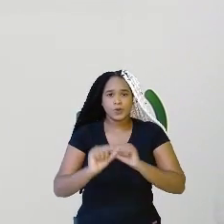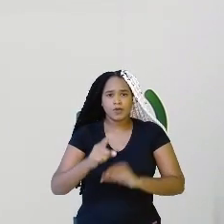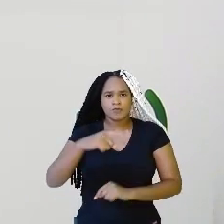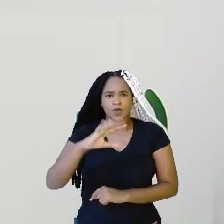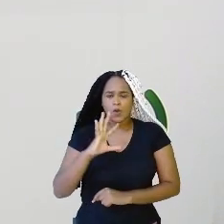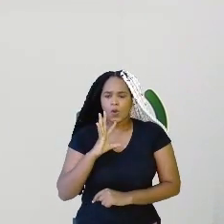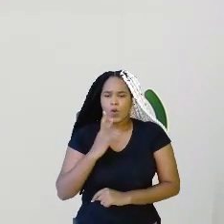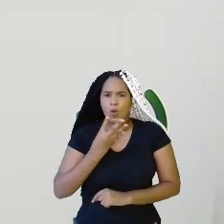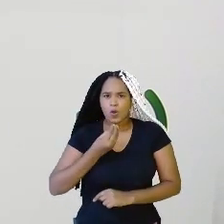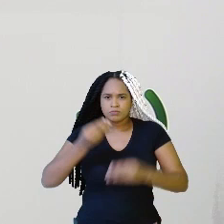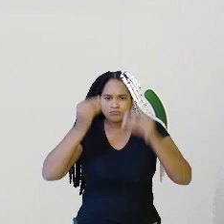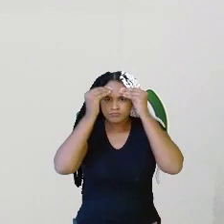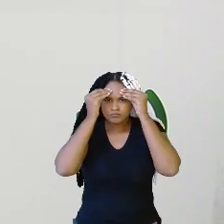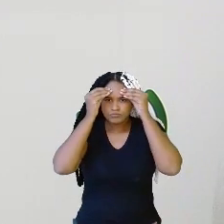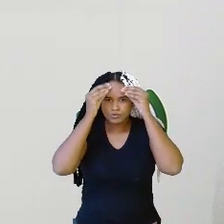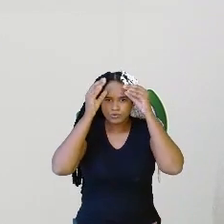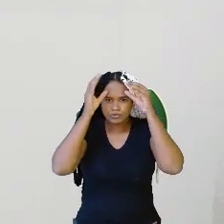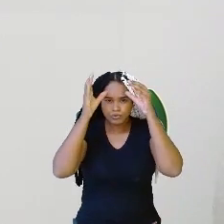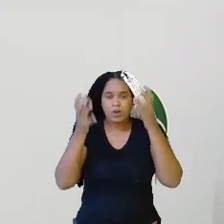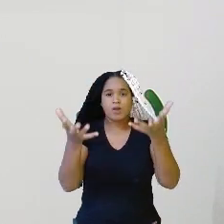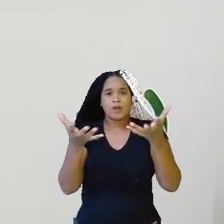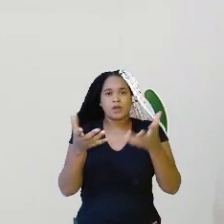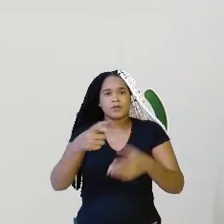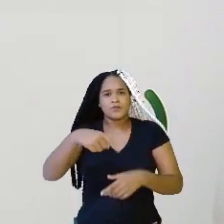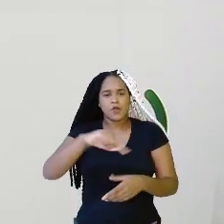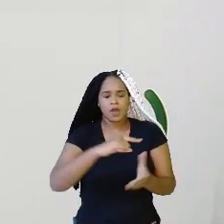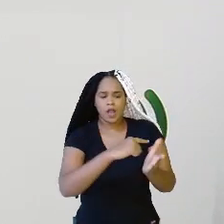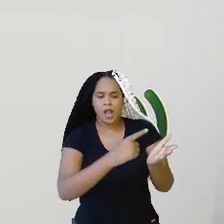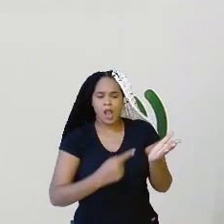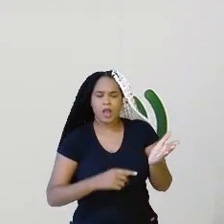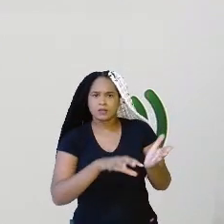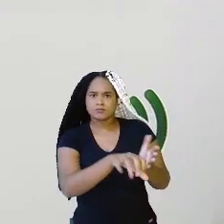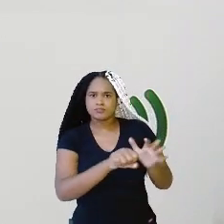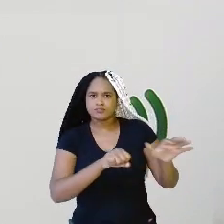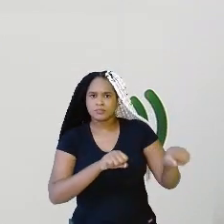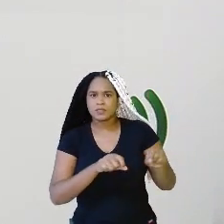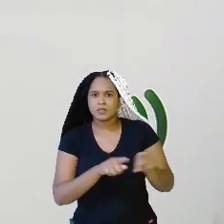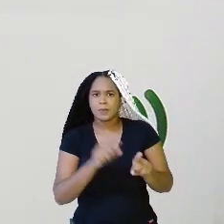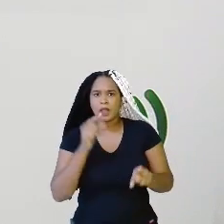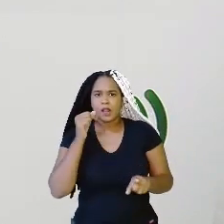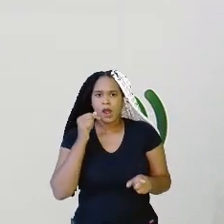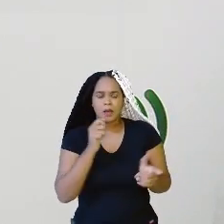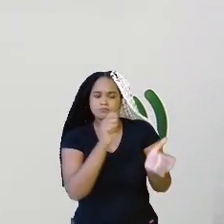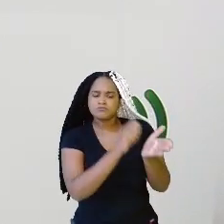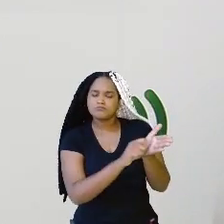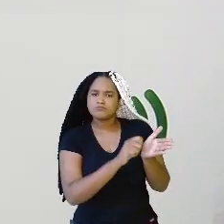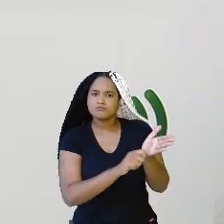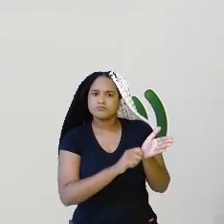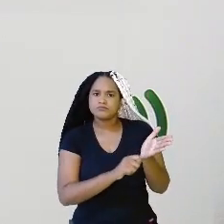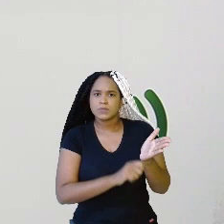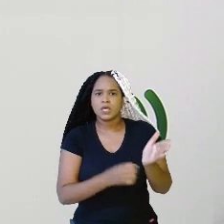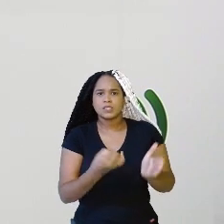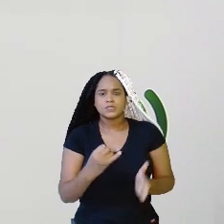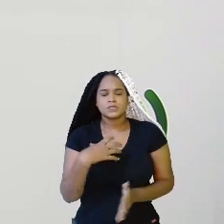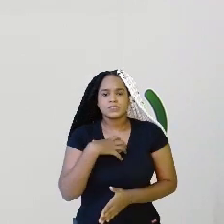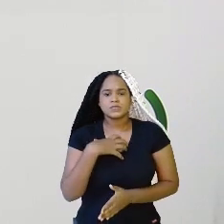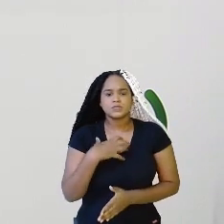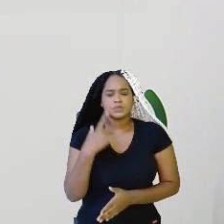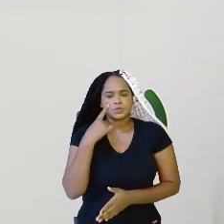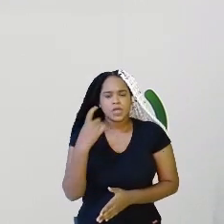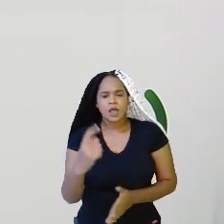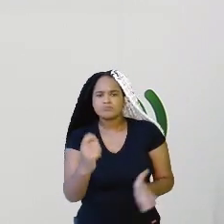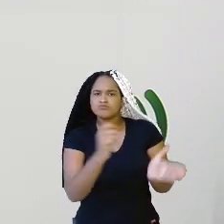conhecimento. Quero te sugerir nessa hora que pegue um caderninho, um lápis, uma borracha, para anotar o que você achar de mais